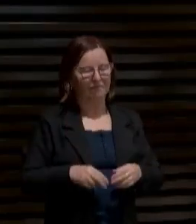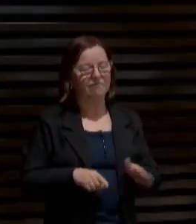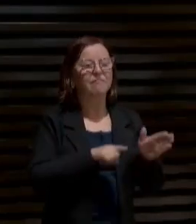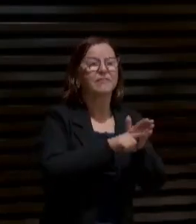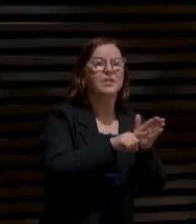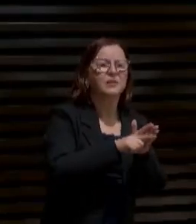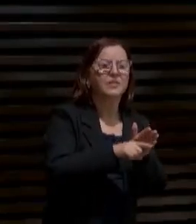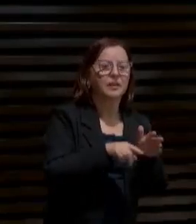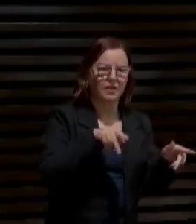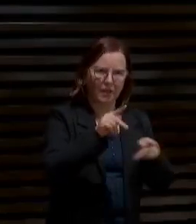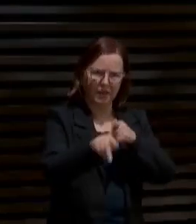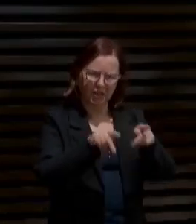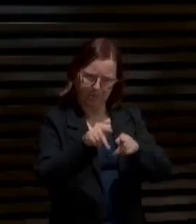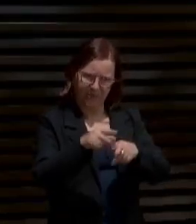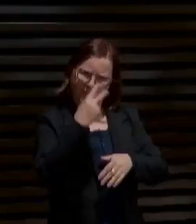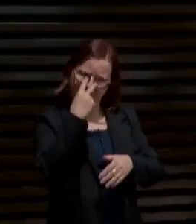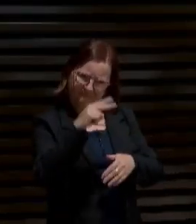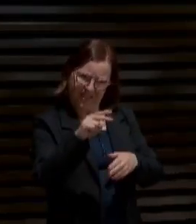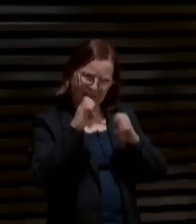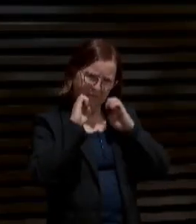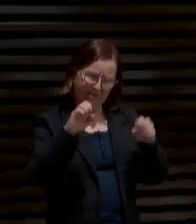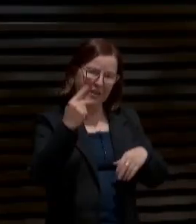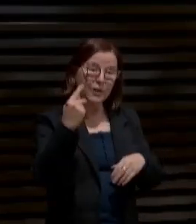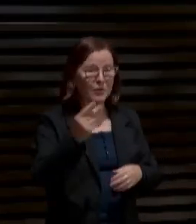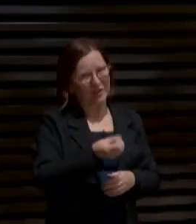o evangelho na sua vida meu irmão